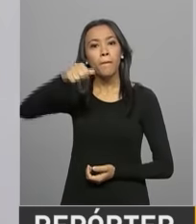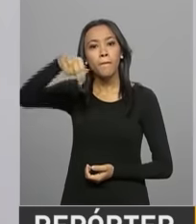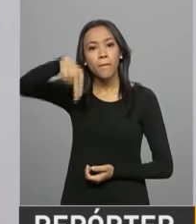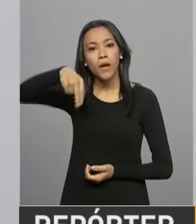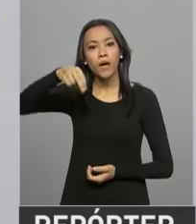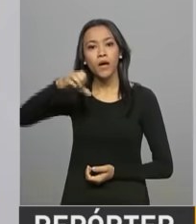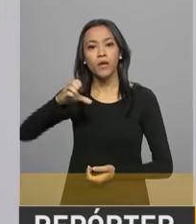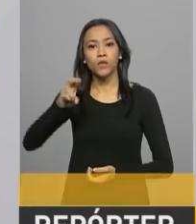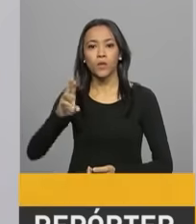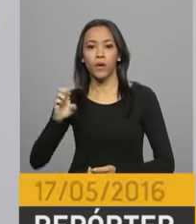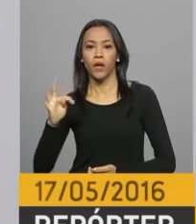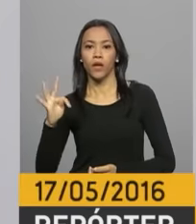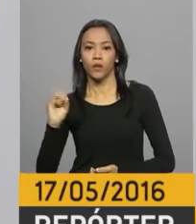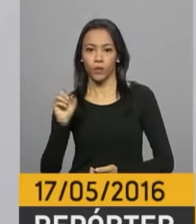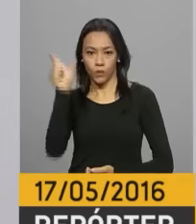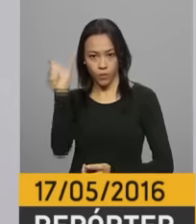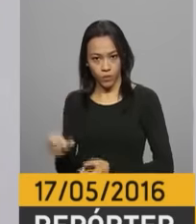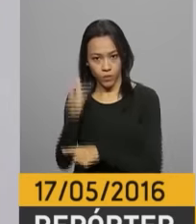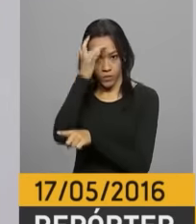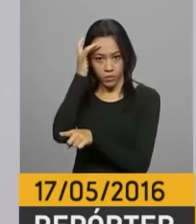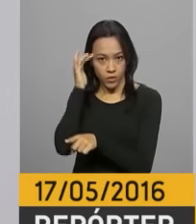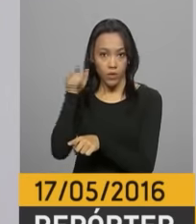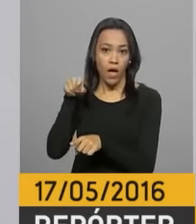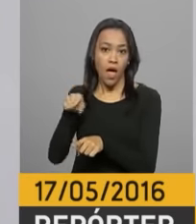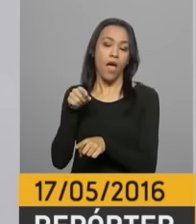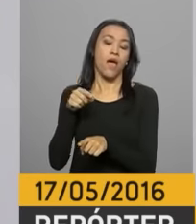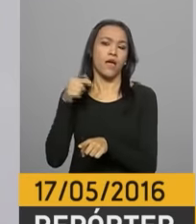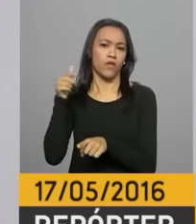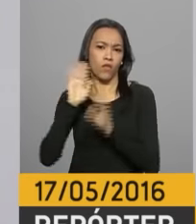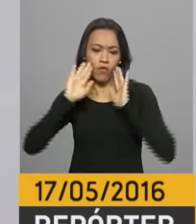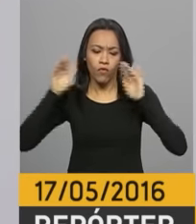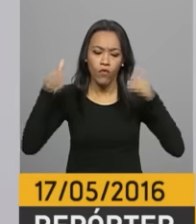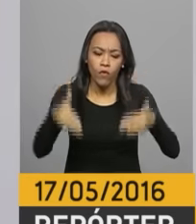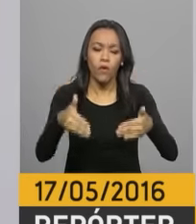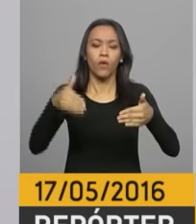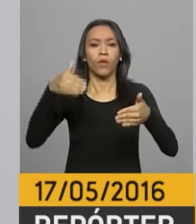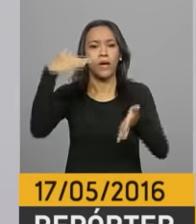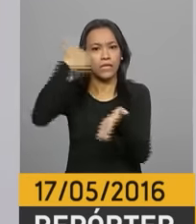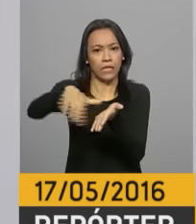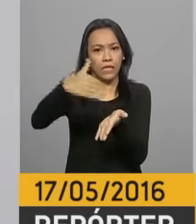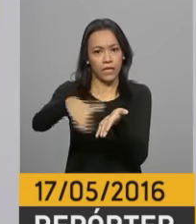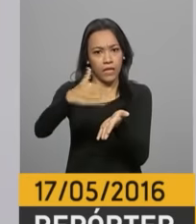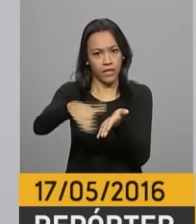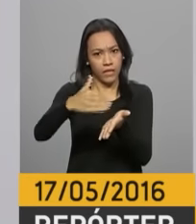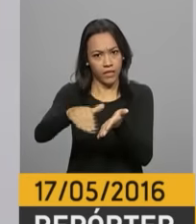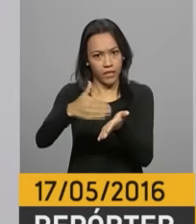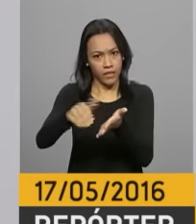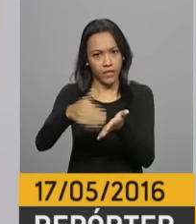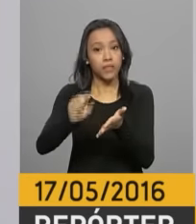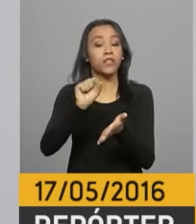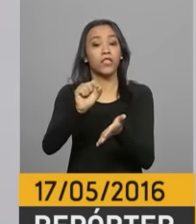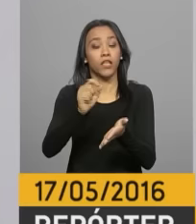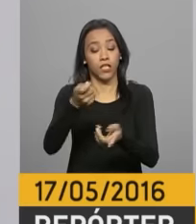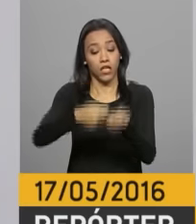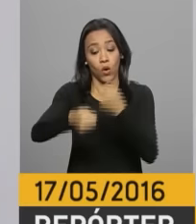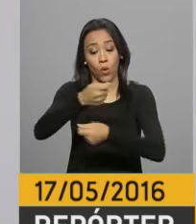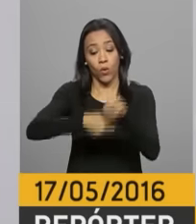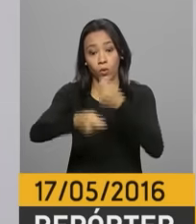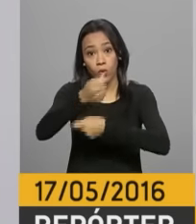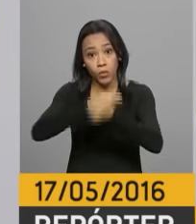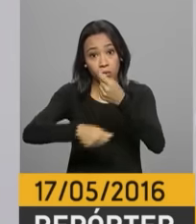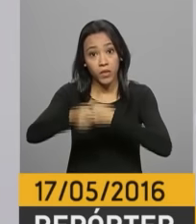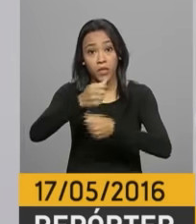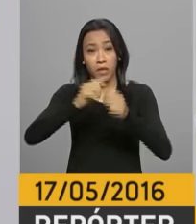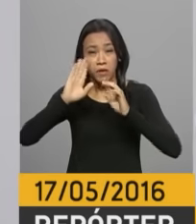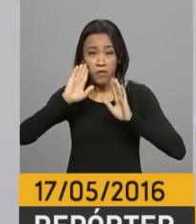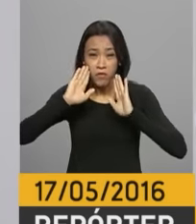focar a sua atividade na Secretaria de Acompanhamento Econômico, principalmente nas